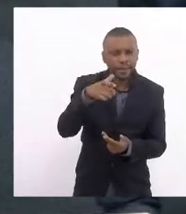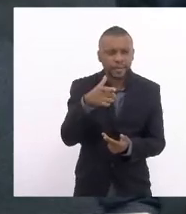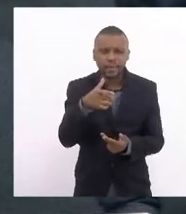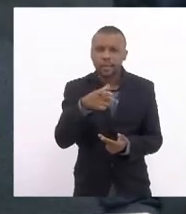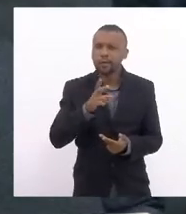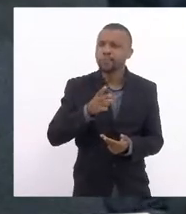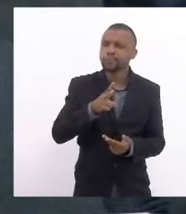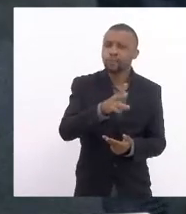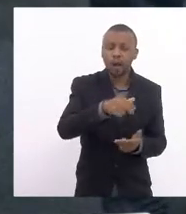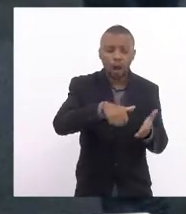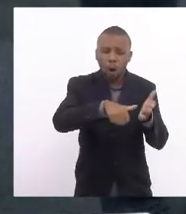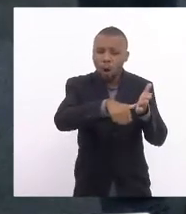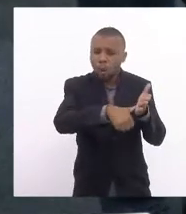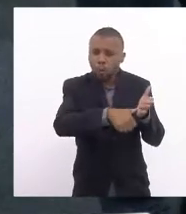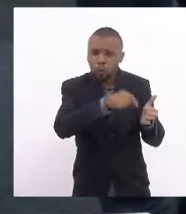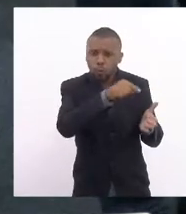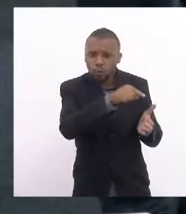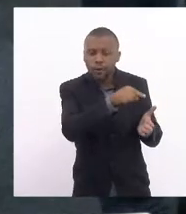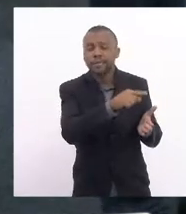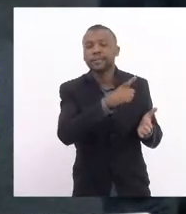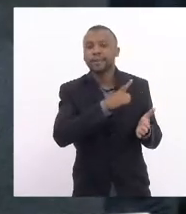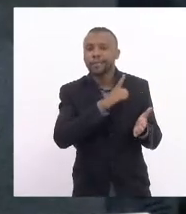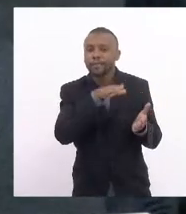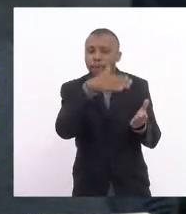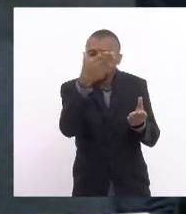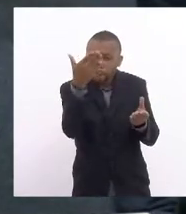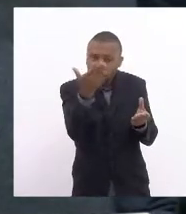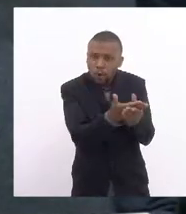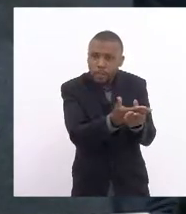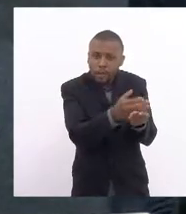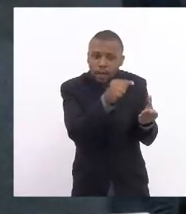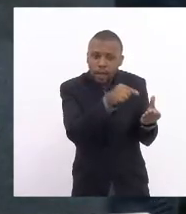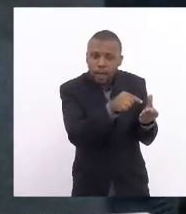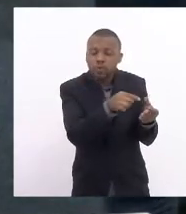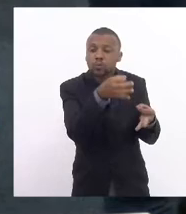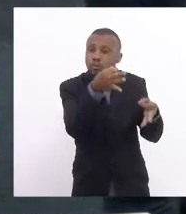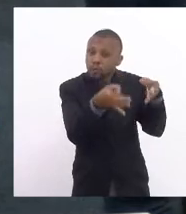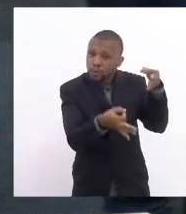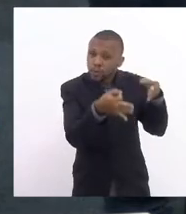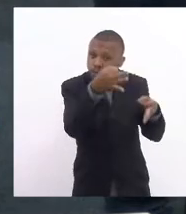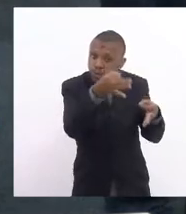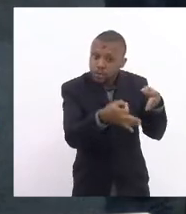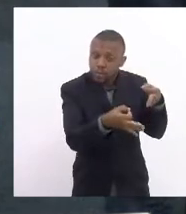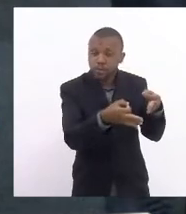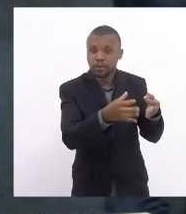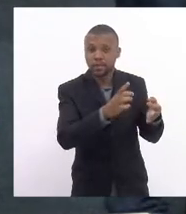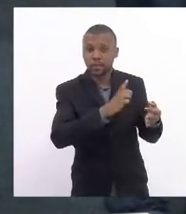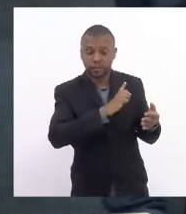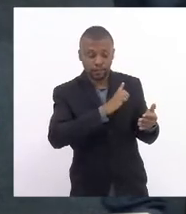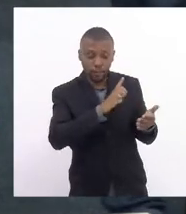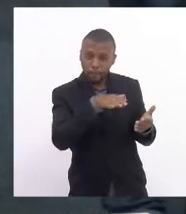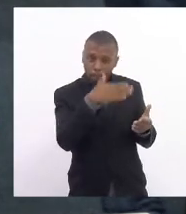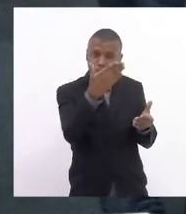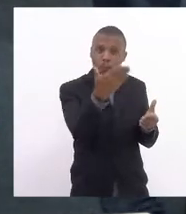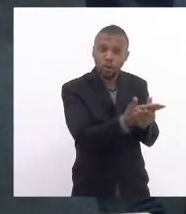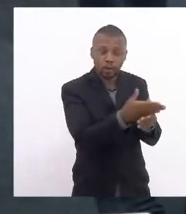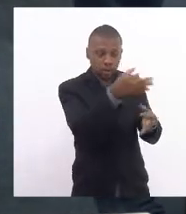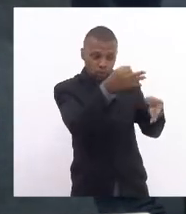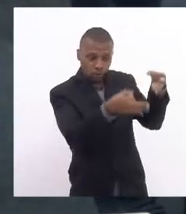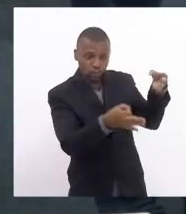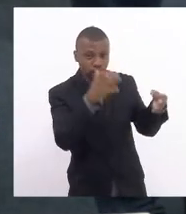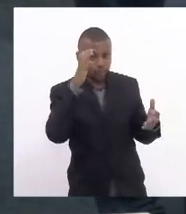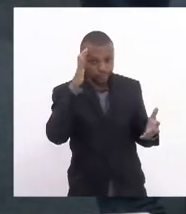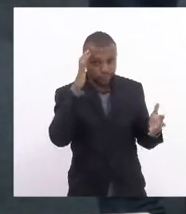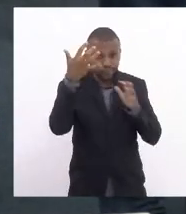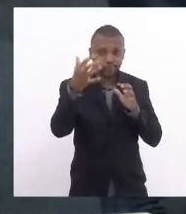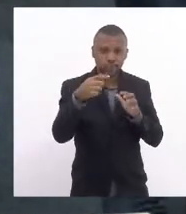clube que passou por um processo judicial, determinação judicial, e nós